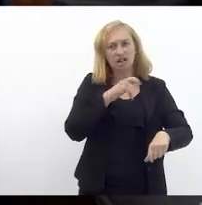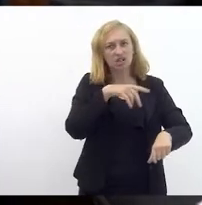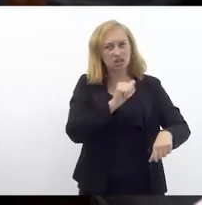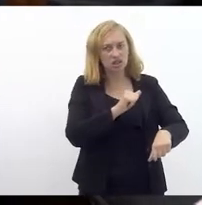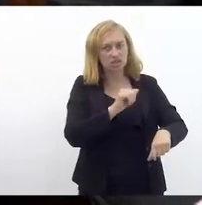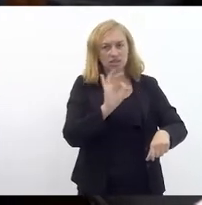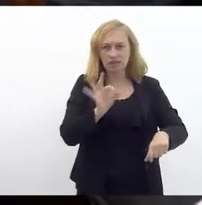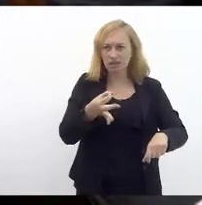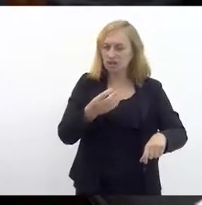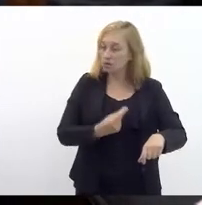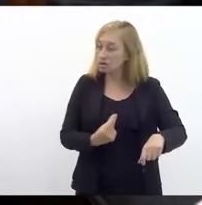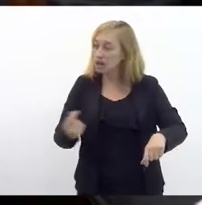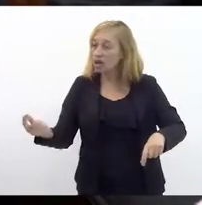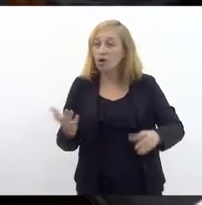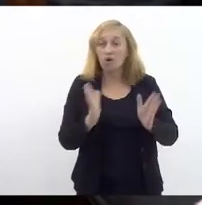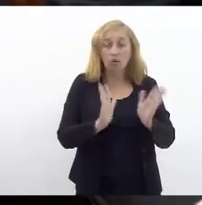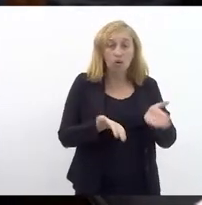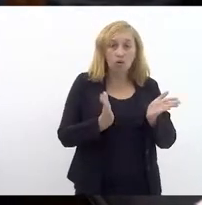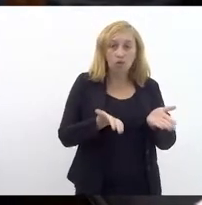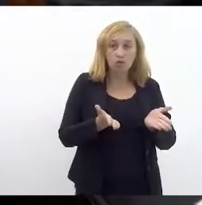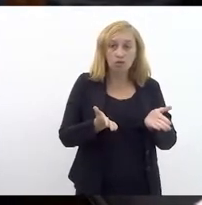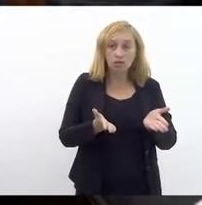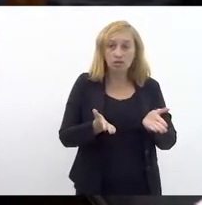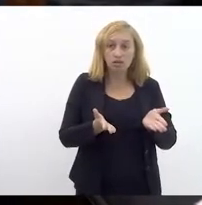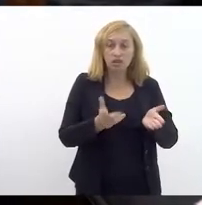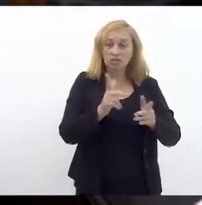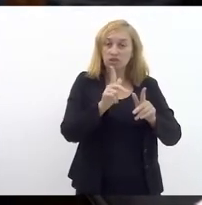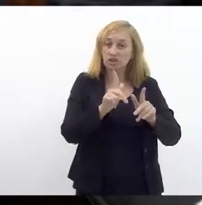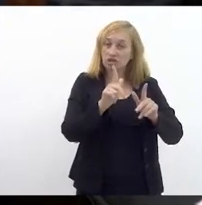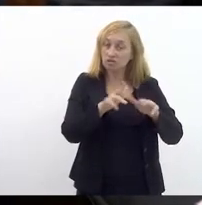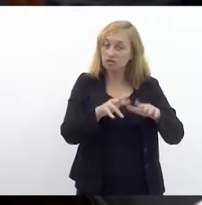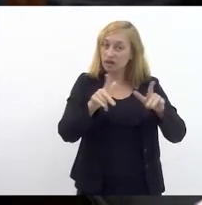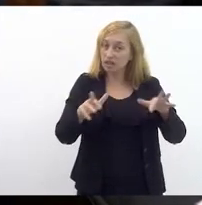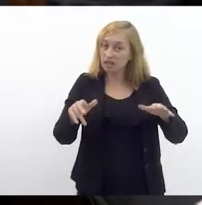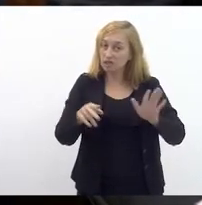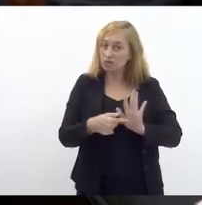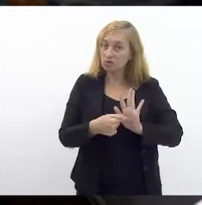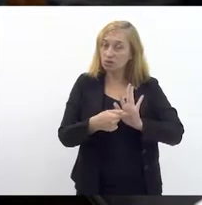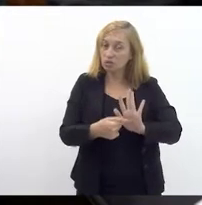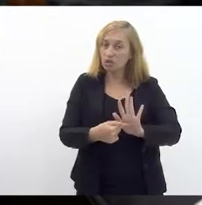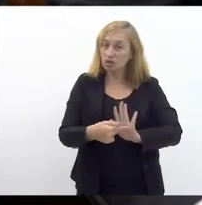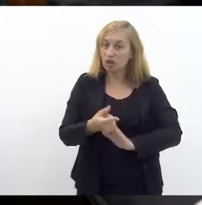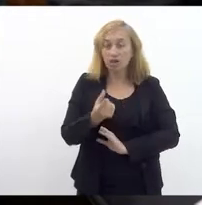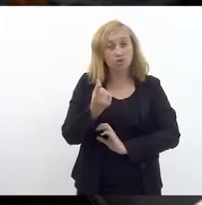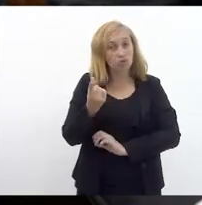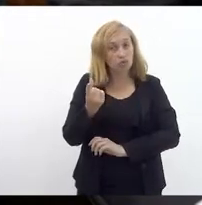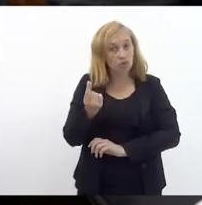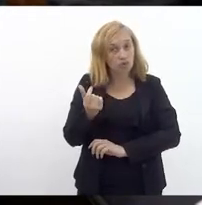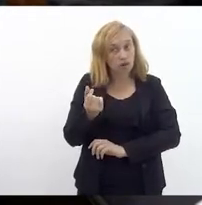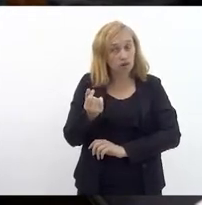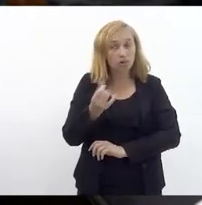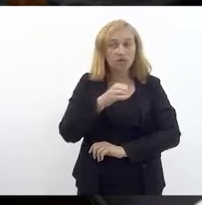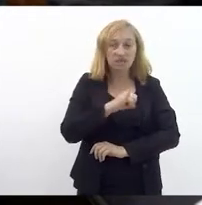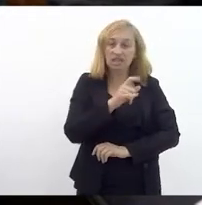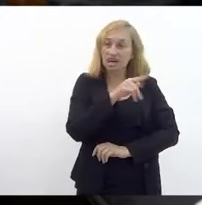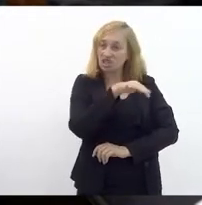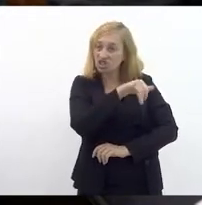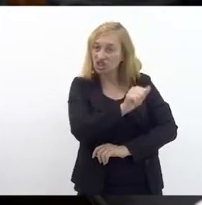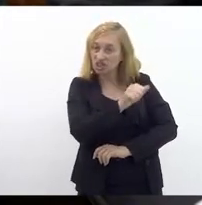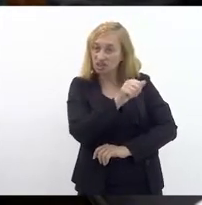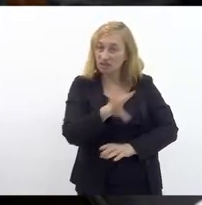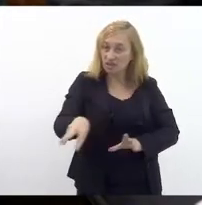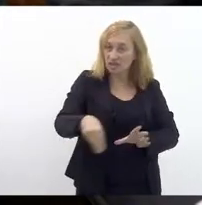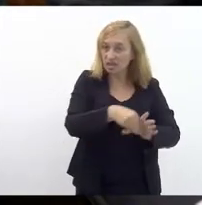decidiu sair, hoje existe uma divergência dos valores apresentados. Se a agência estivesse na